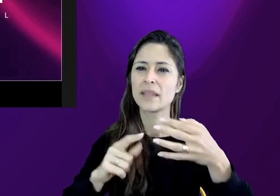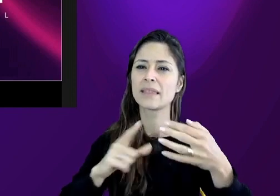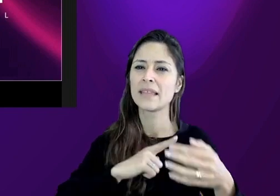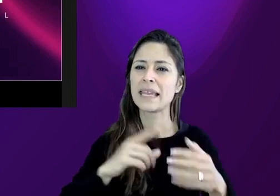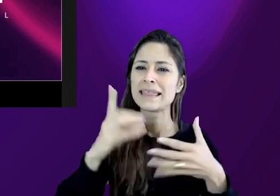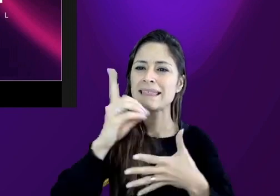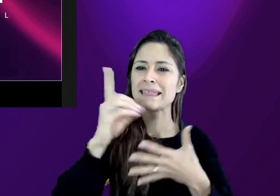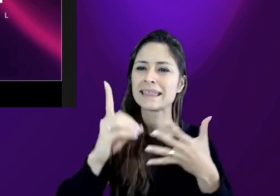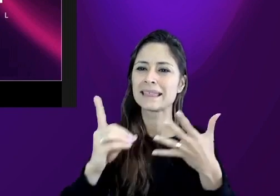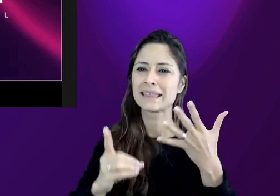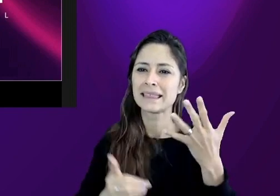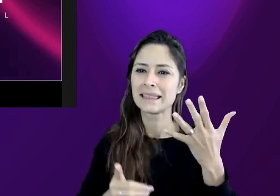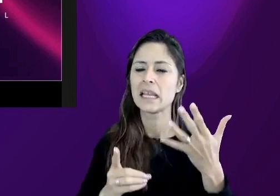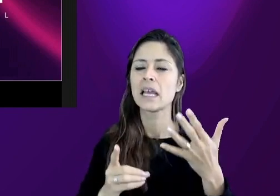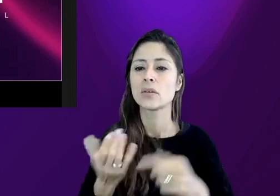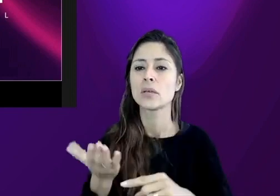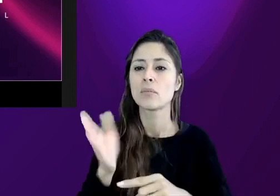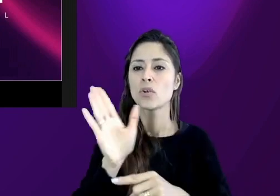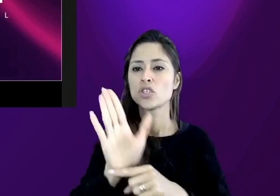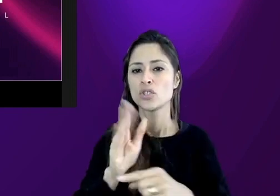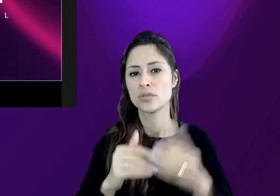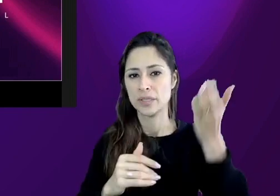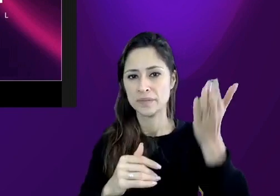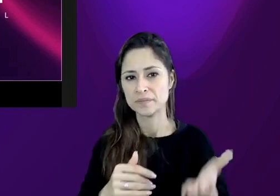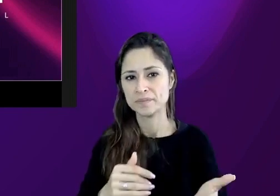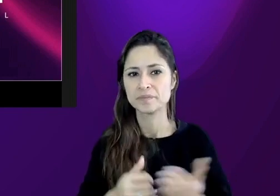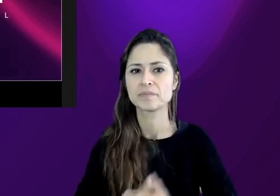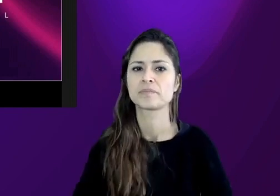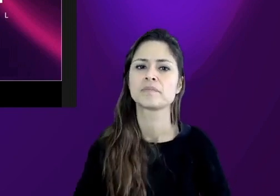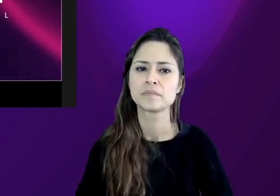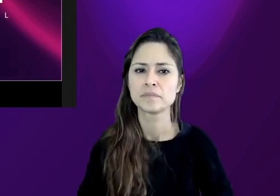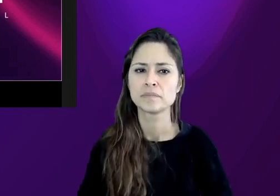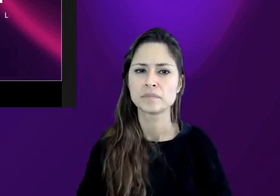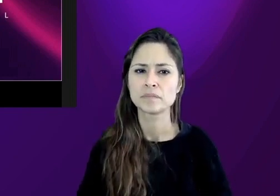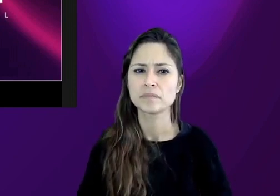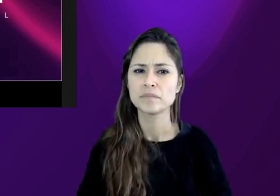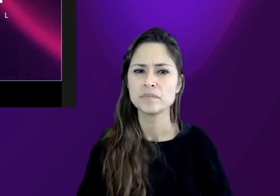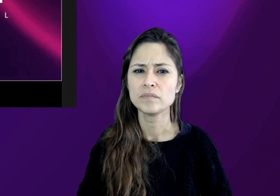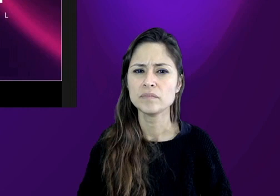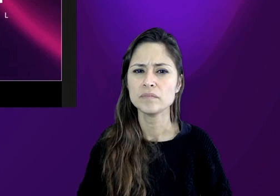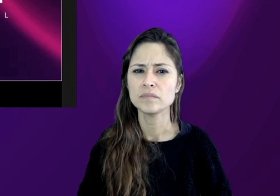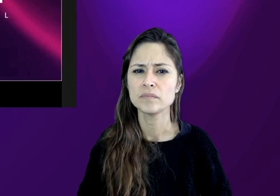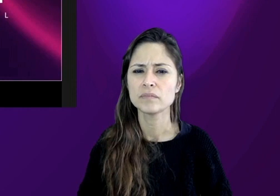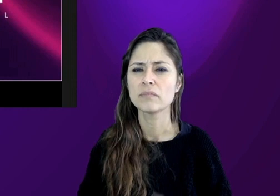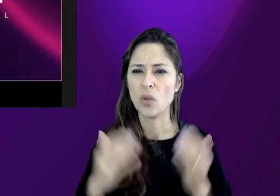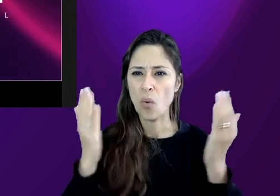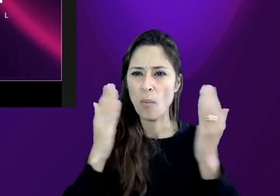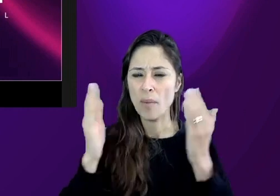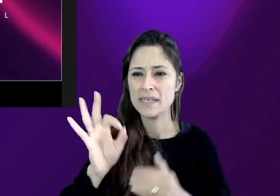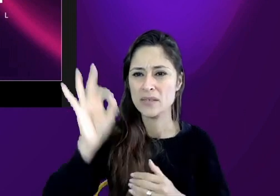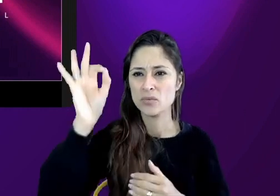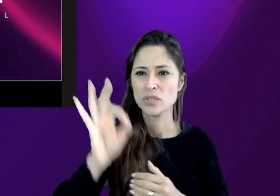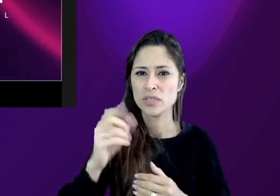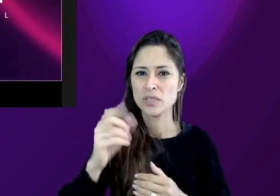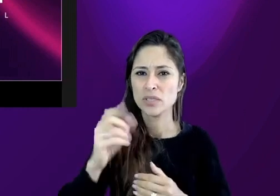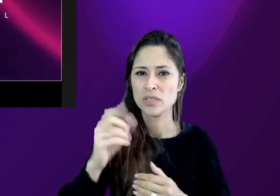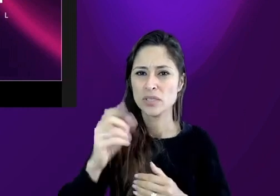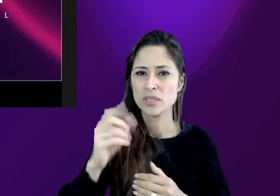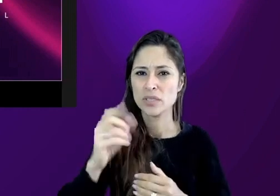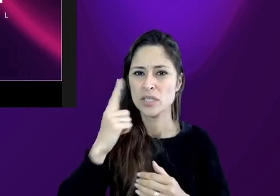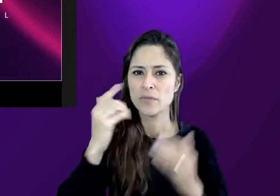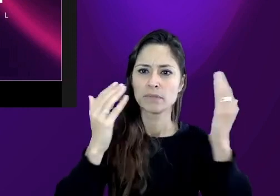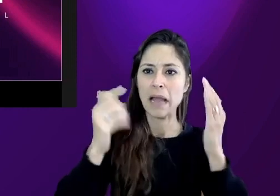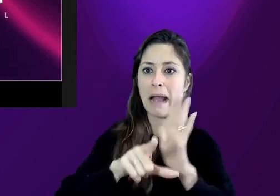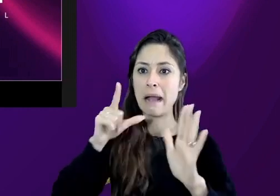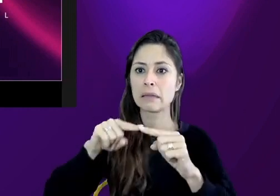comprometida, menos complicações pós-operatórias, ressecção macroscópica com uma maior taxa de sucesso, menor tempo de internação, menor